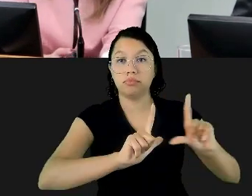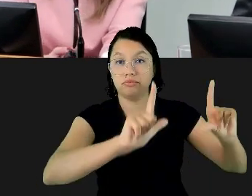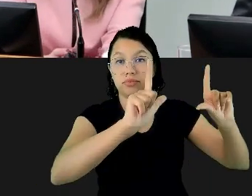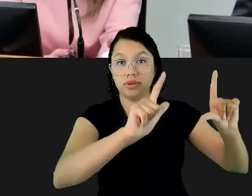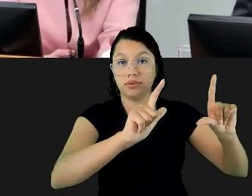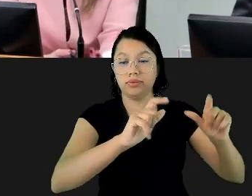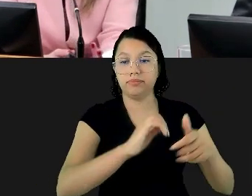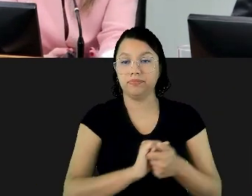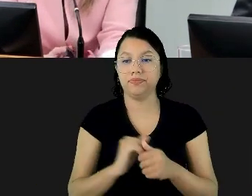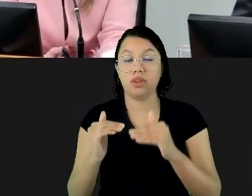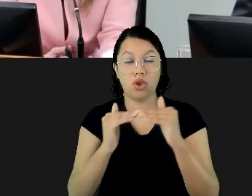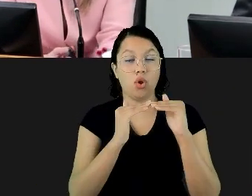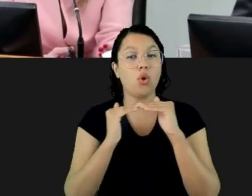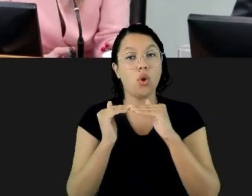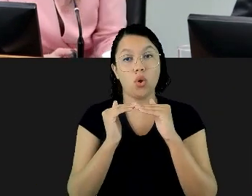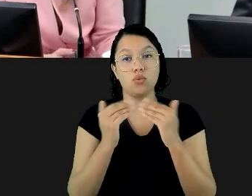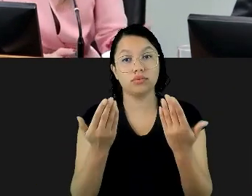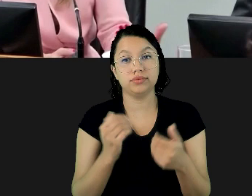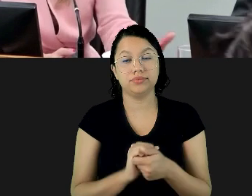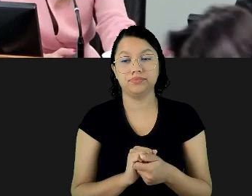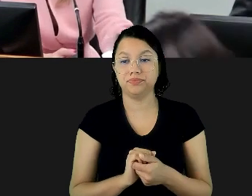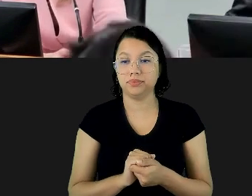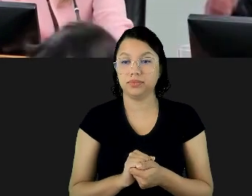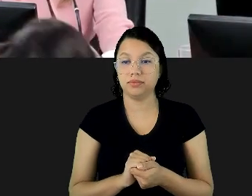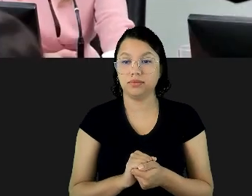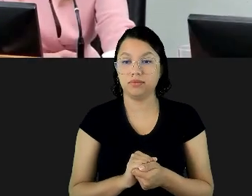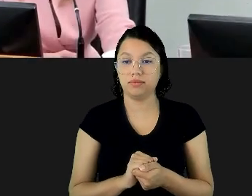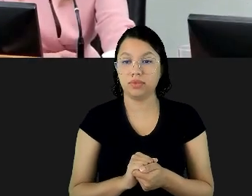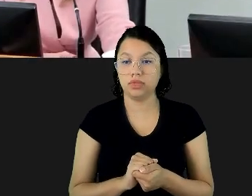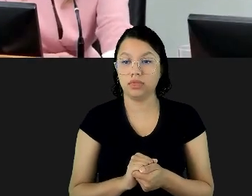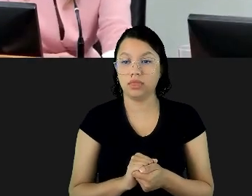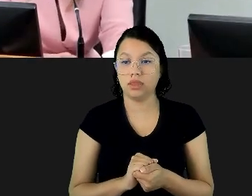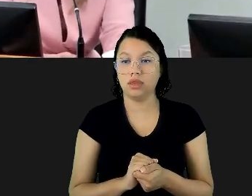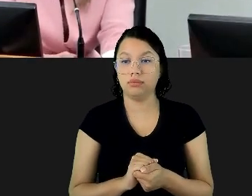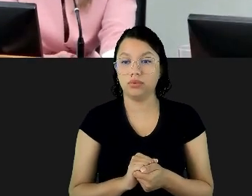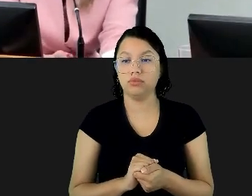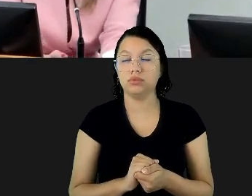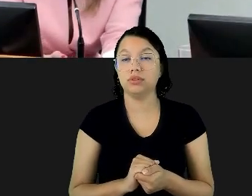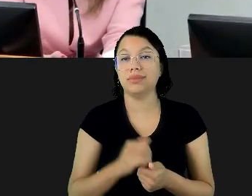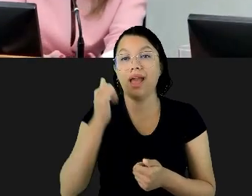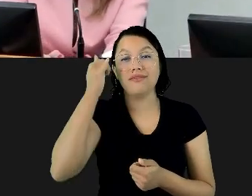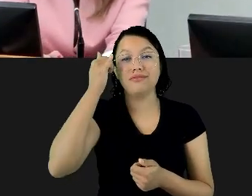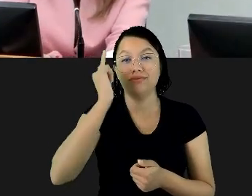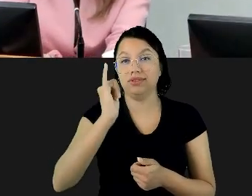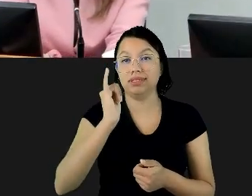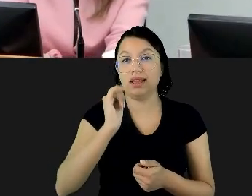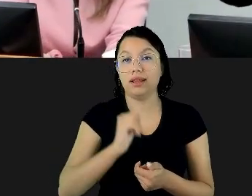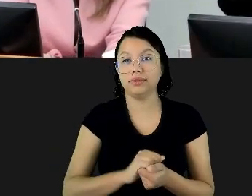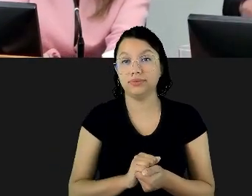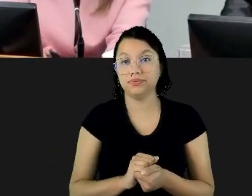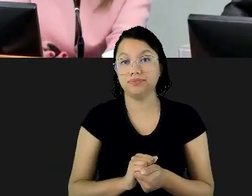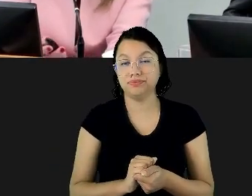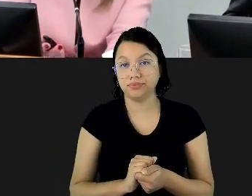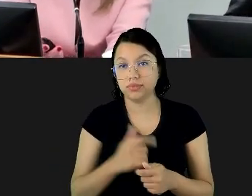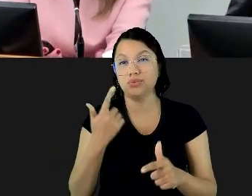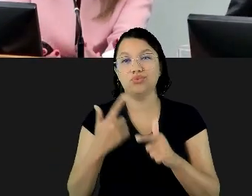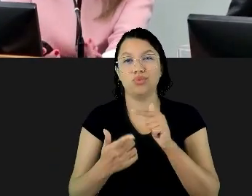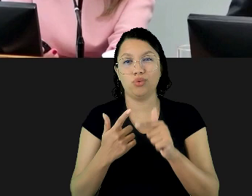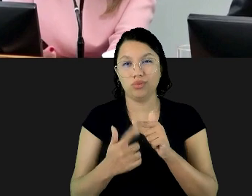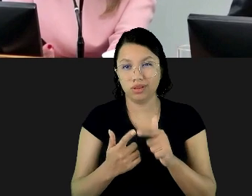doutora Claire, na consensualidade, isso para evitar a litigiosidade de todos esses temas que